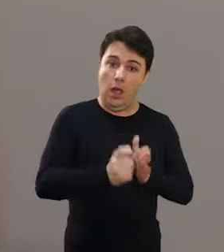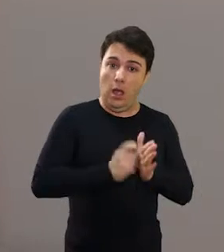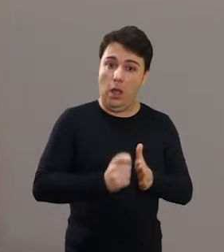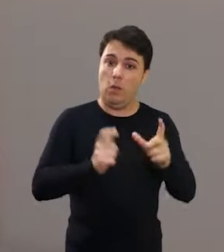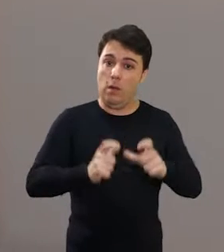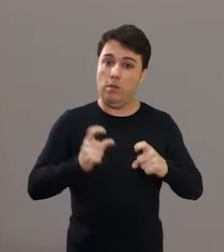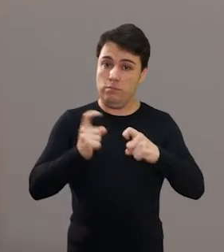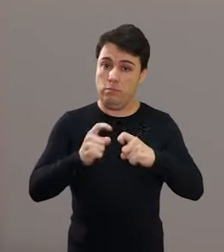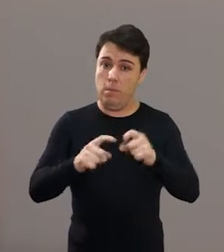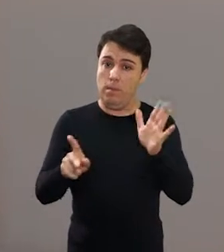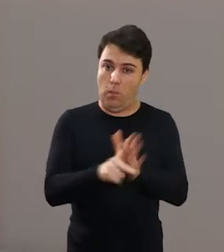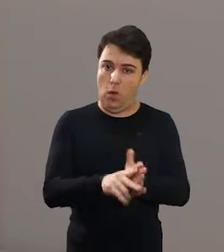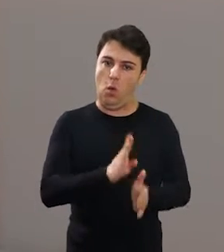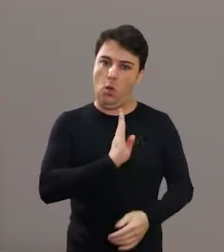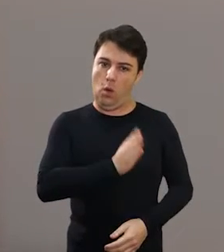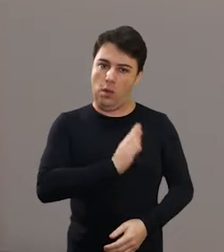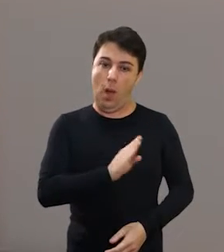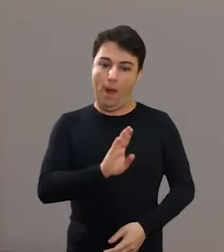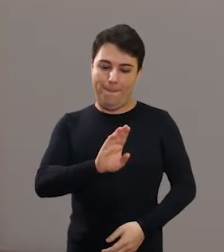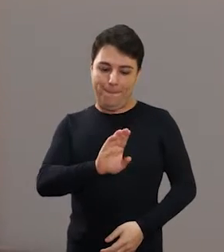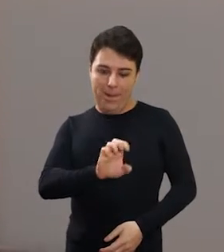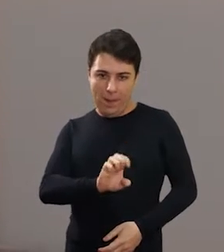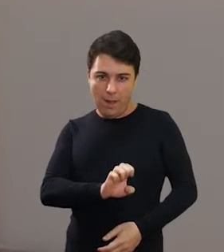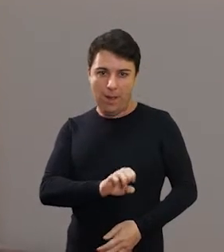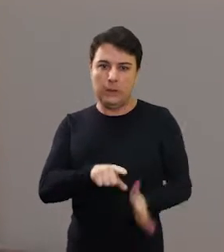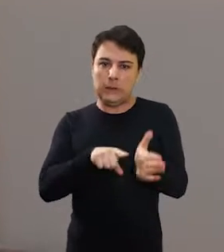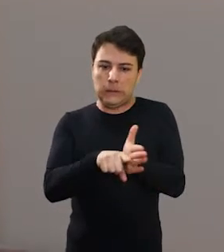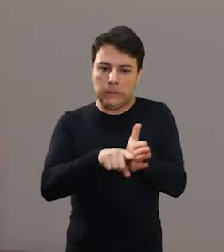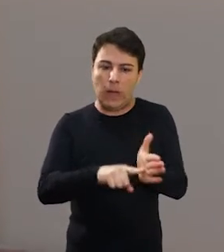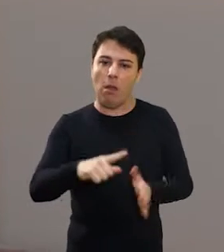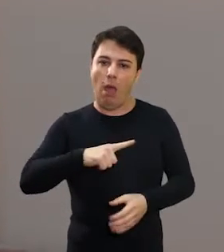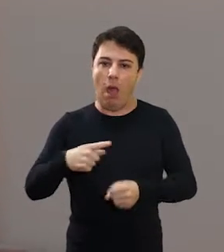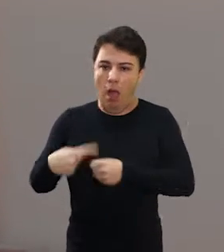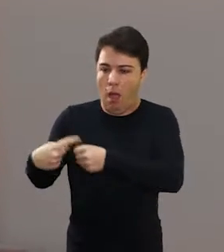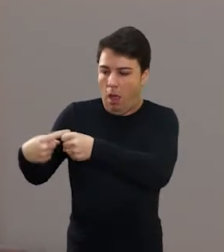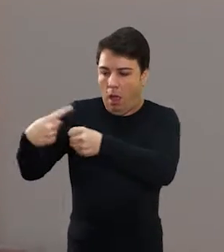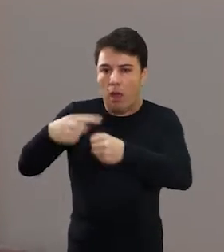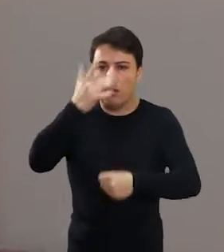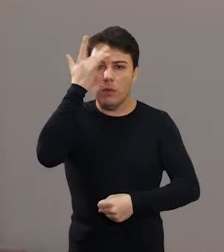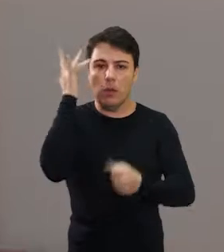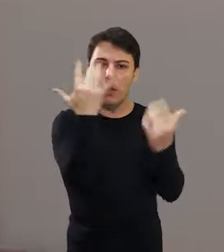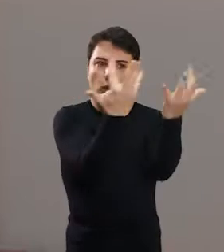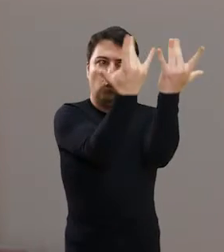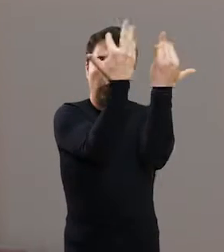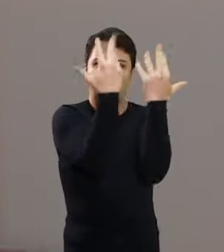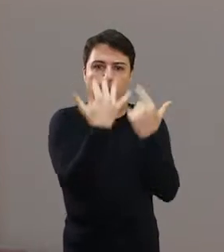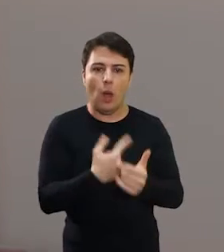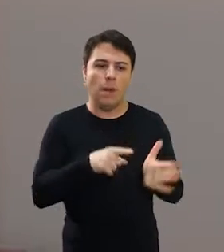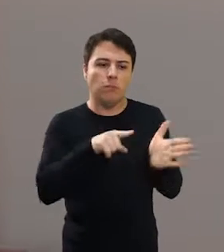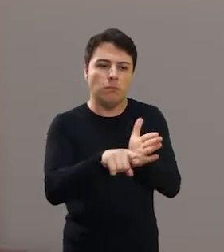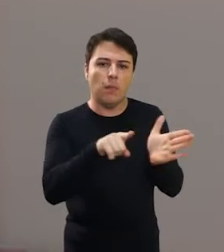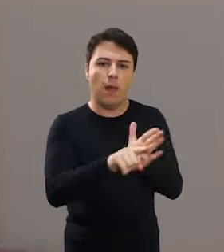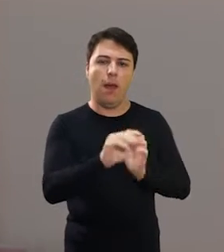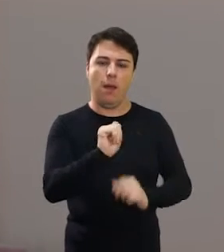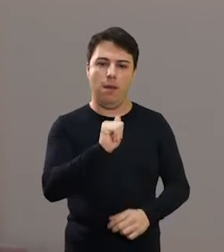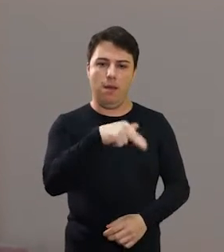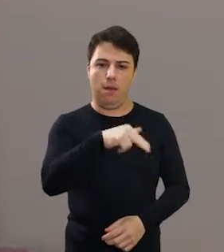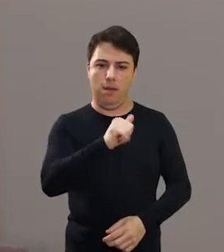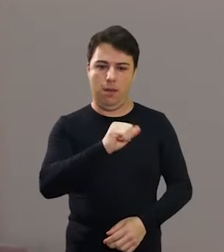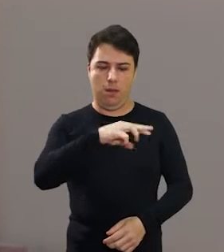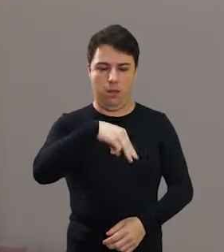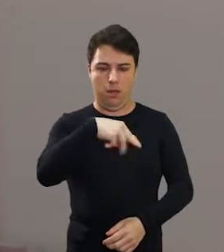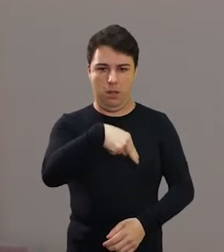neonatal, na primeira semana de vida, de preferência nos primeiros dias de vida. Aqui em Araraquara nós temos o nosso ambulatório de